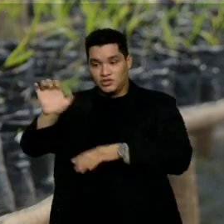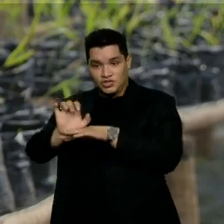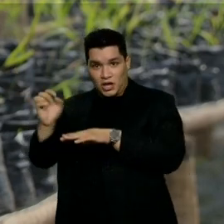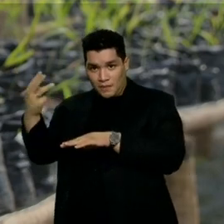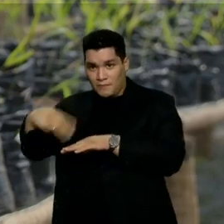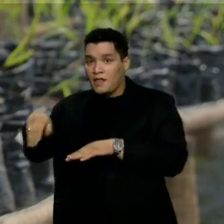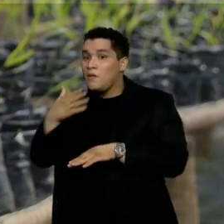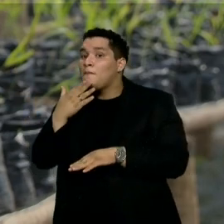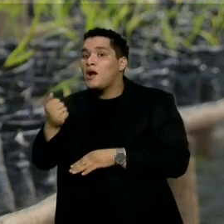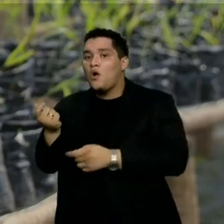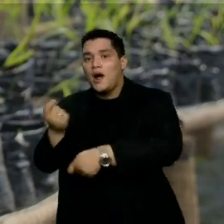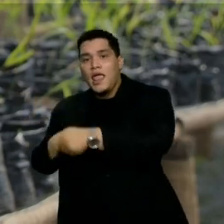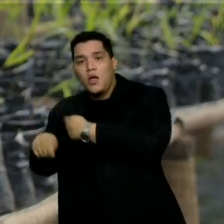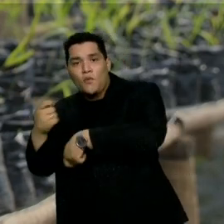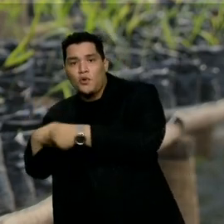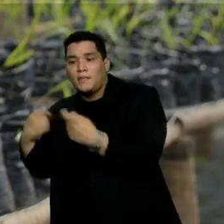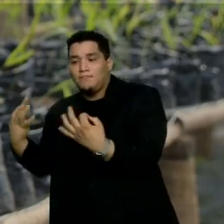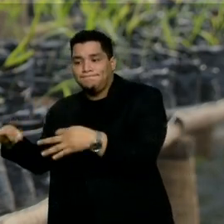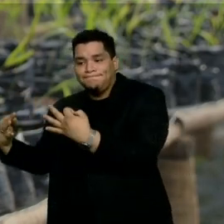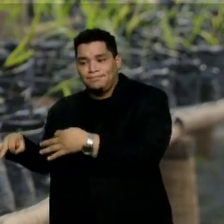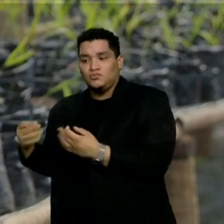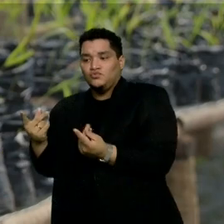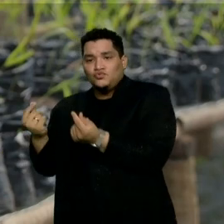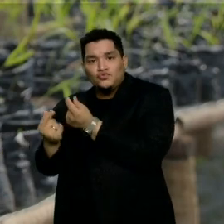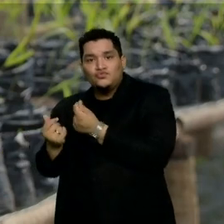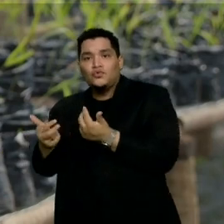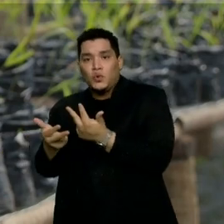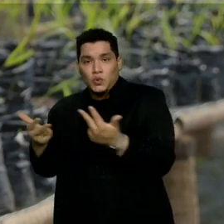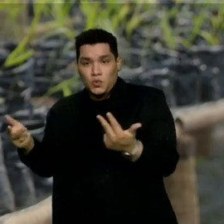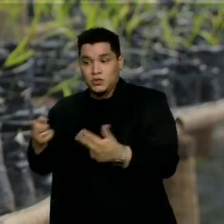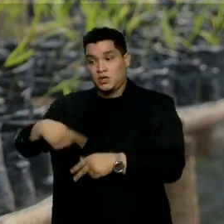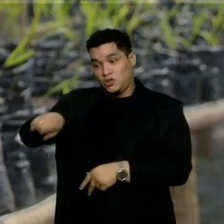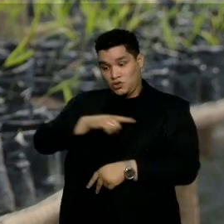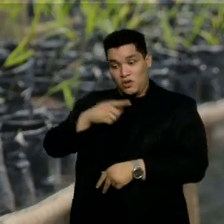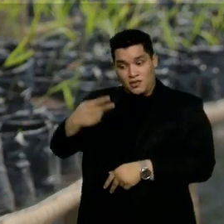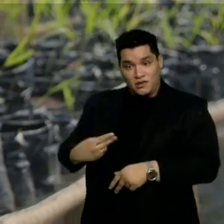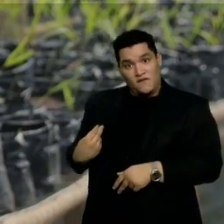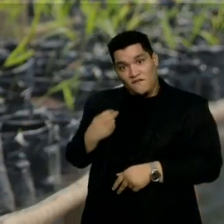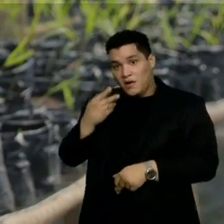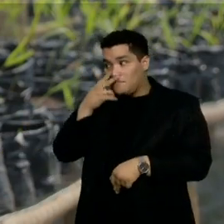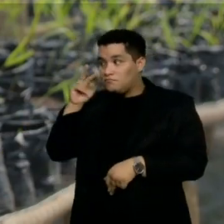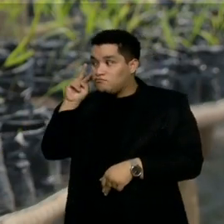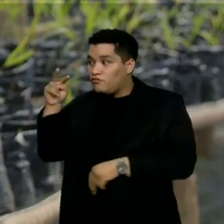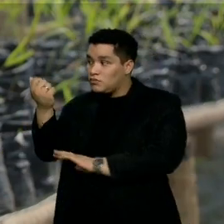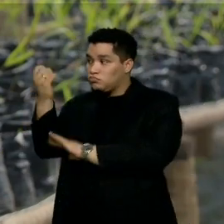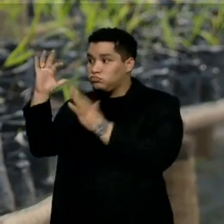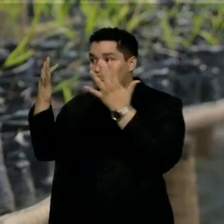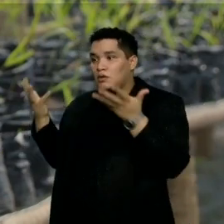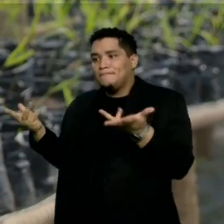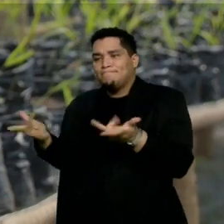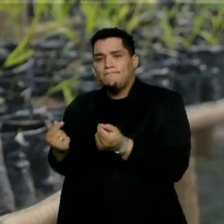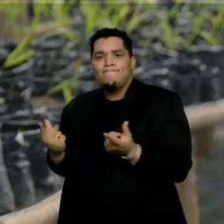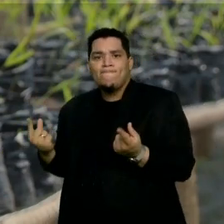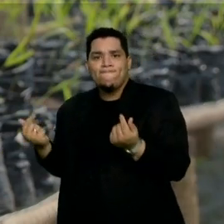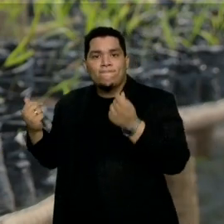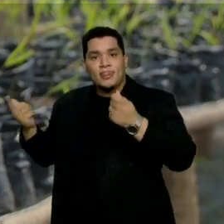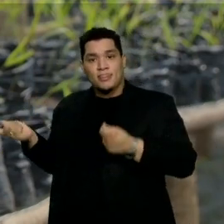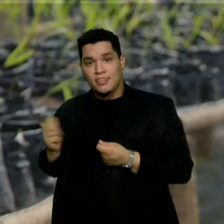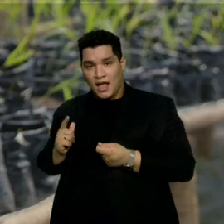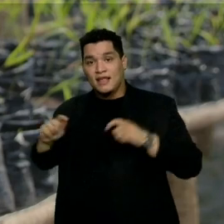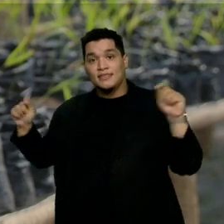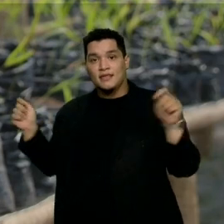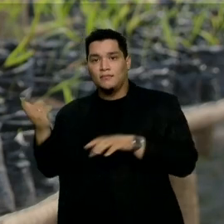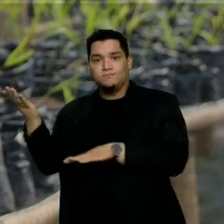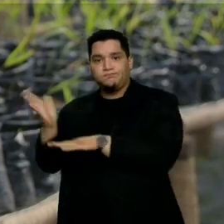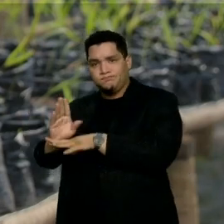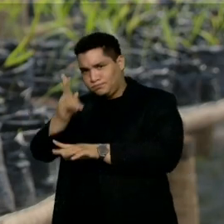gente comece a ver que que a nossa biodiversidade é muito rica e com isso consiga trazer esses produtos da bioeconomia para gerar